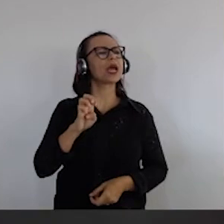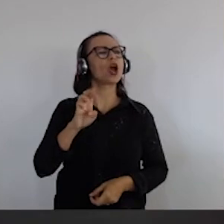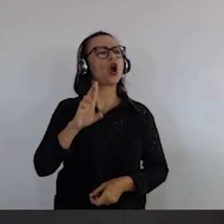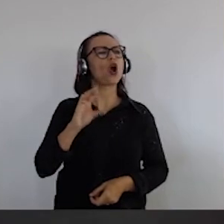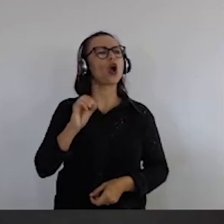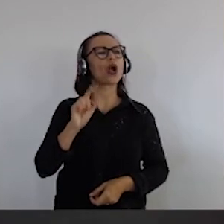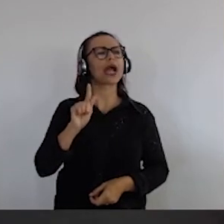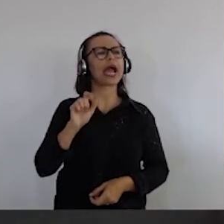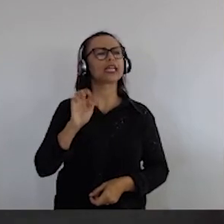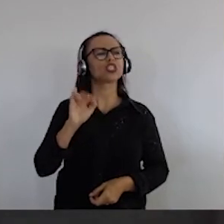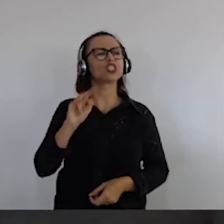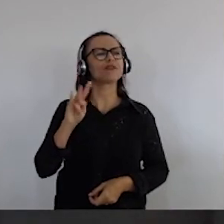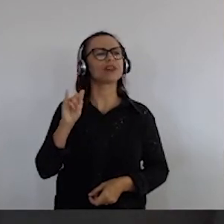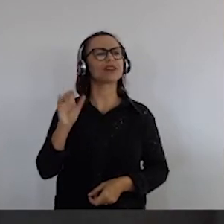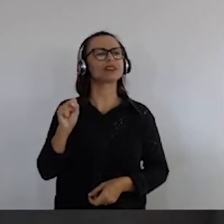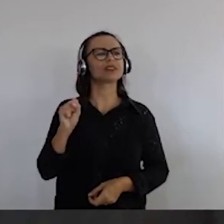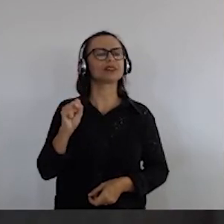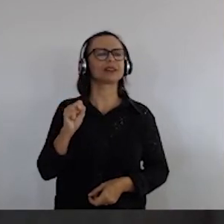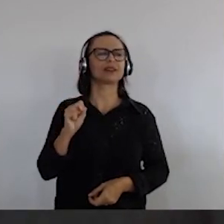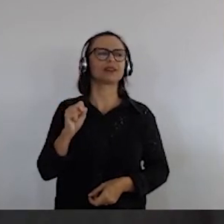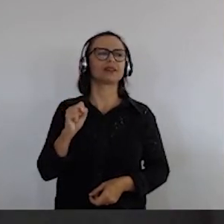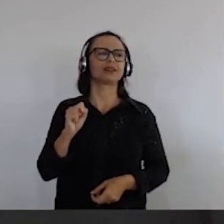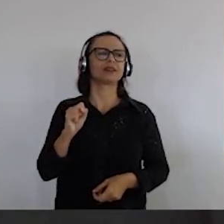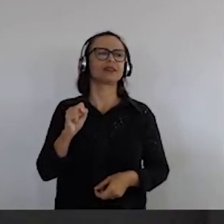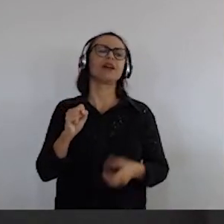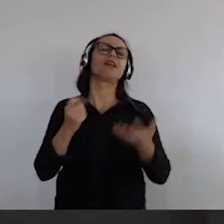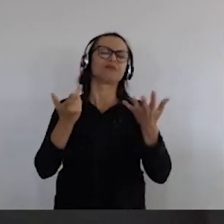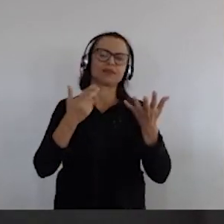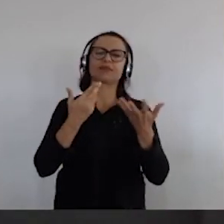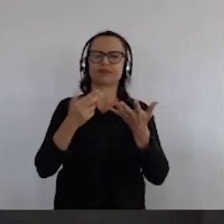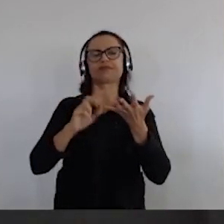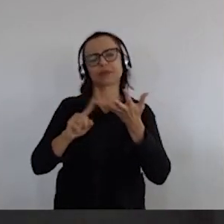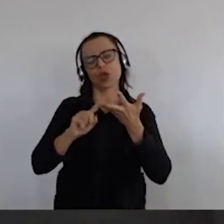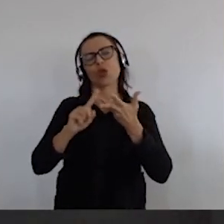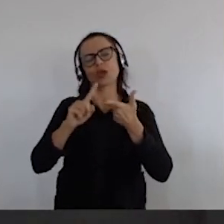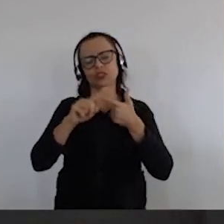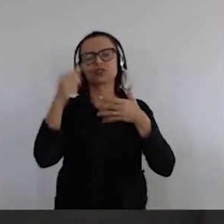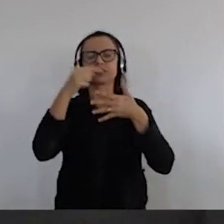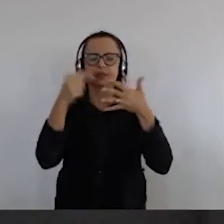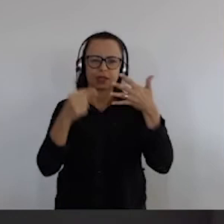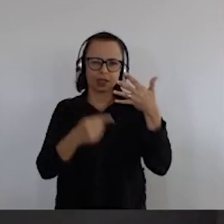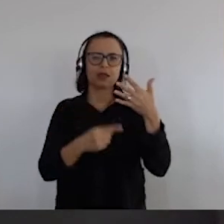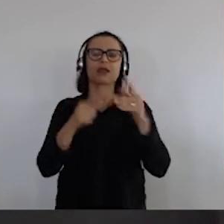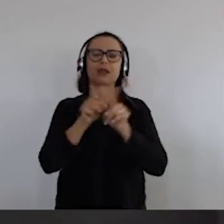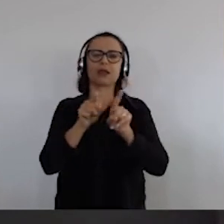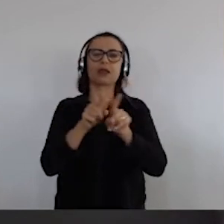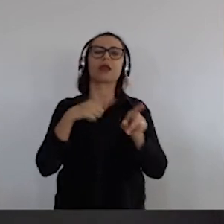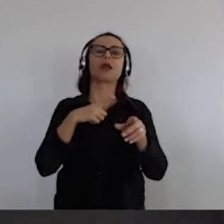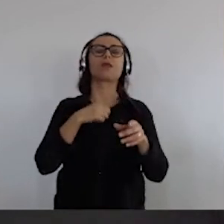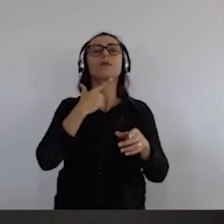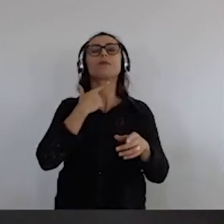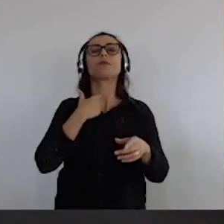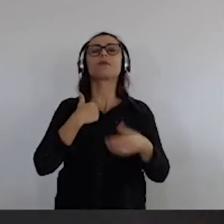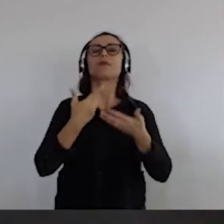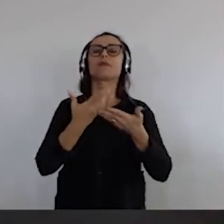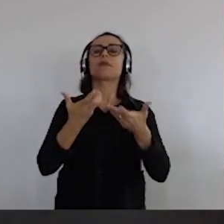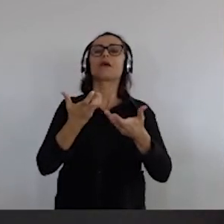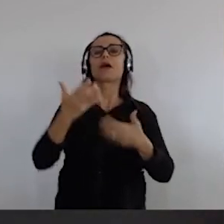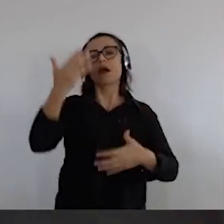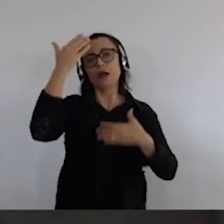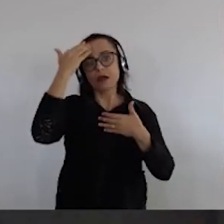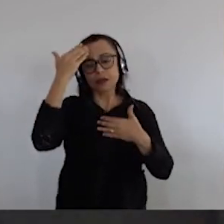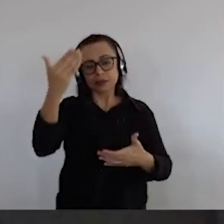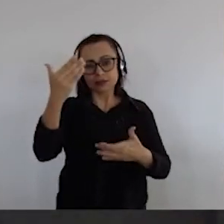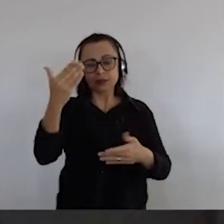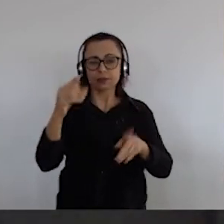Oguzulco, a procuradora adjunta, doutora Adriane Magalhães. Desde já, como o tempo é curto, eu desejo agradecer